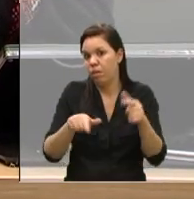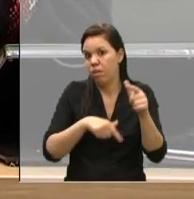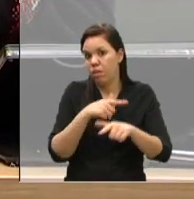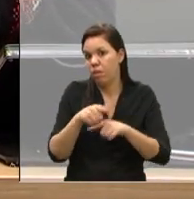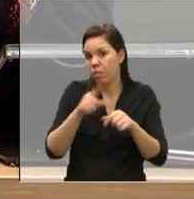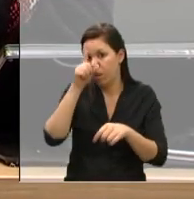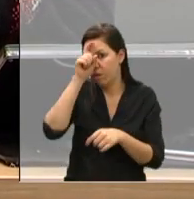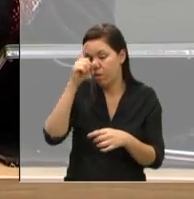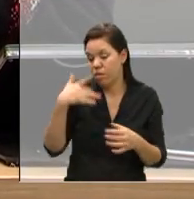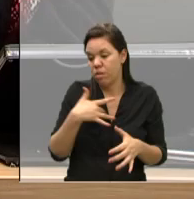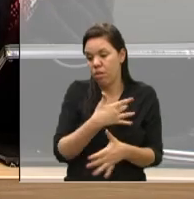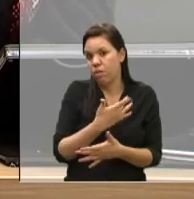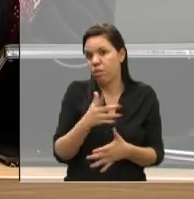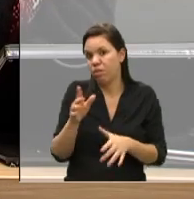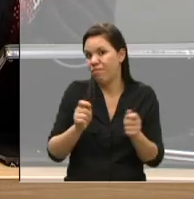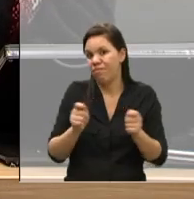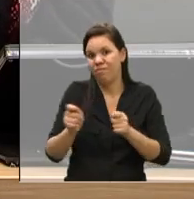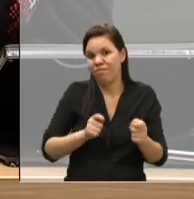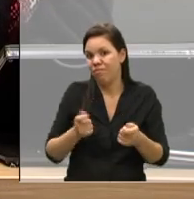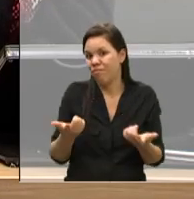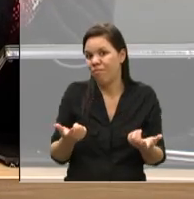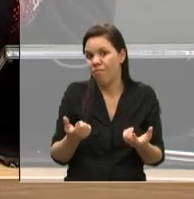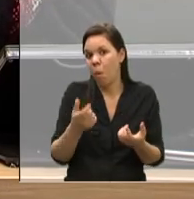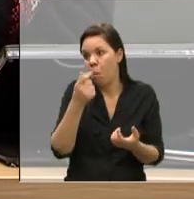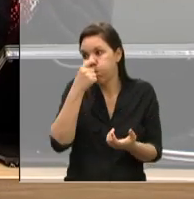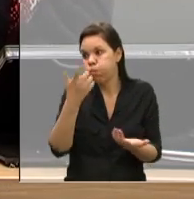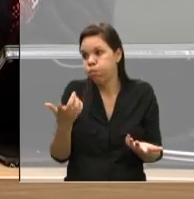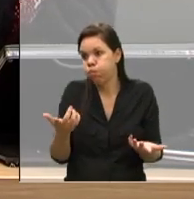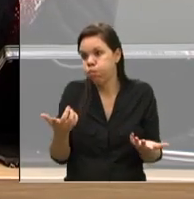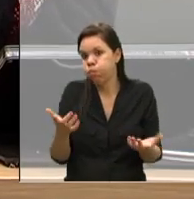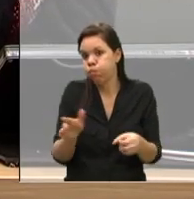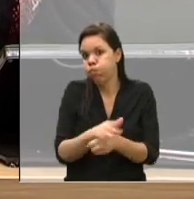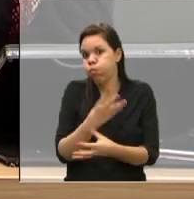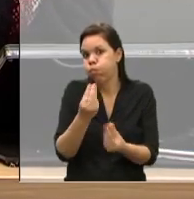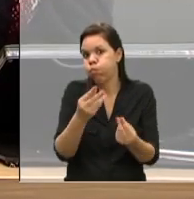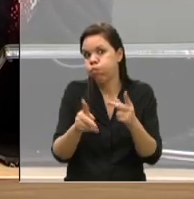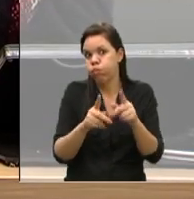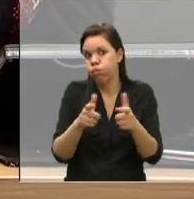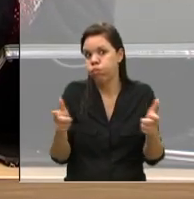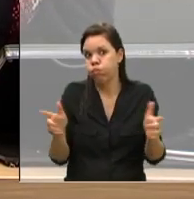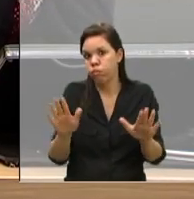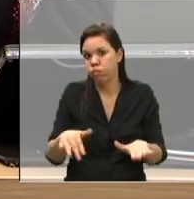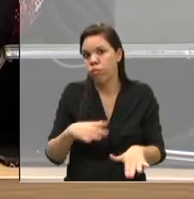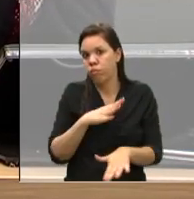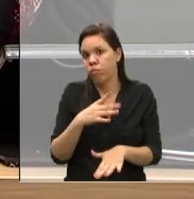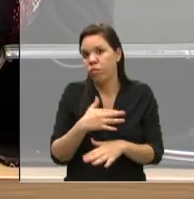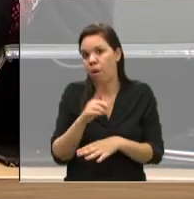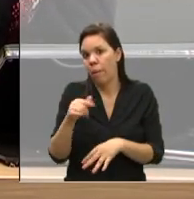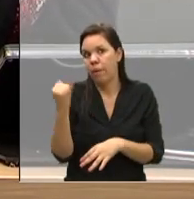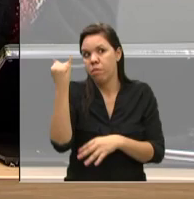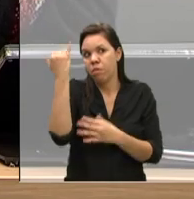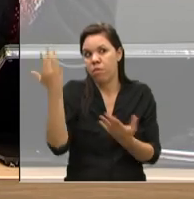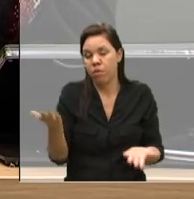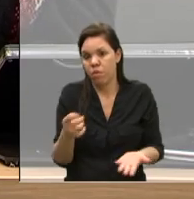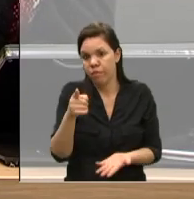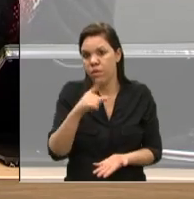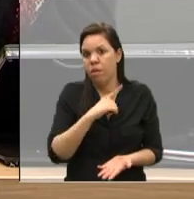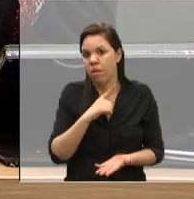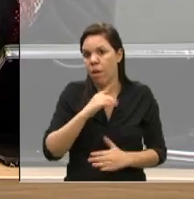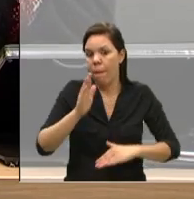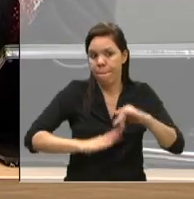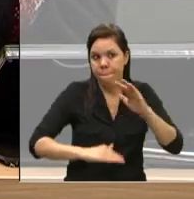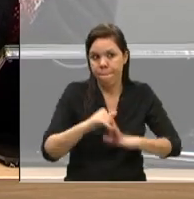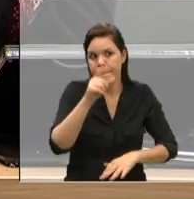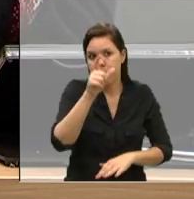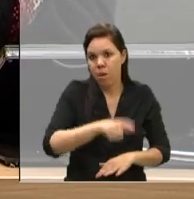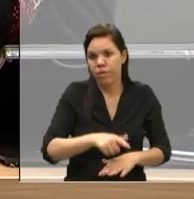dão conta, né? Aí você tem uma situação caótica na cidade. Então é muito mais importante você ter